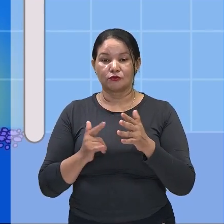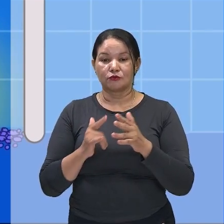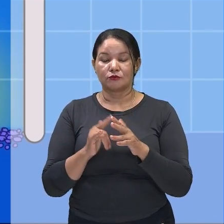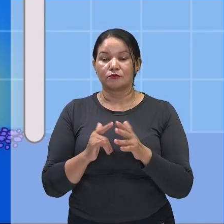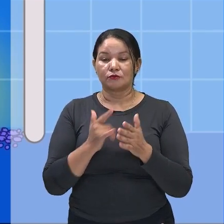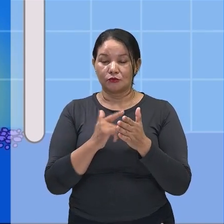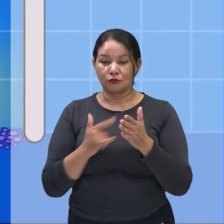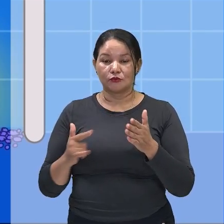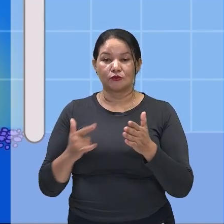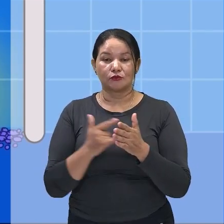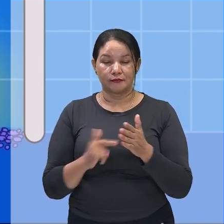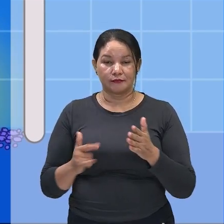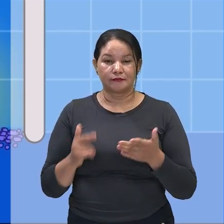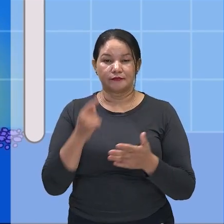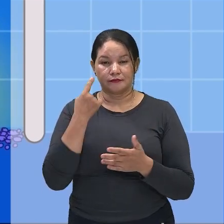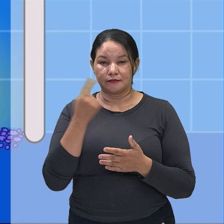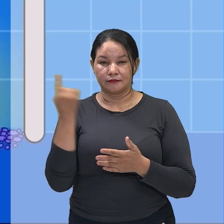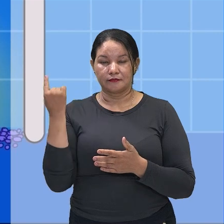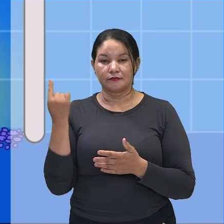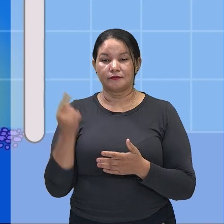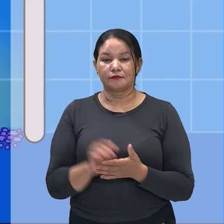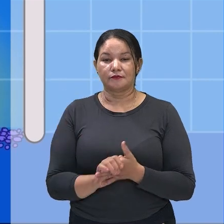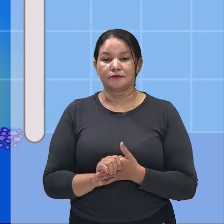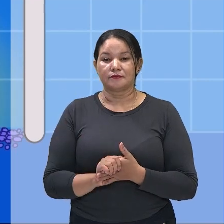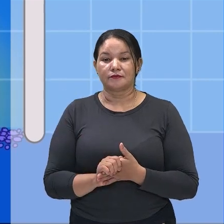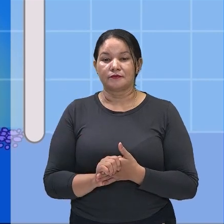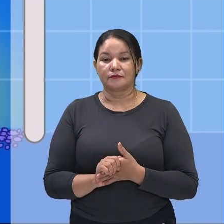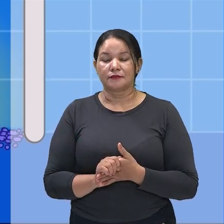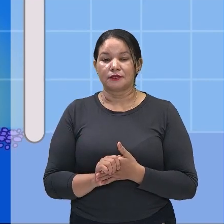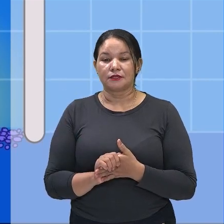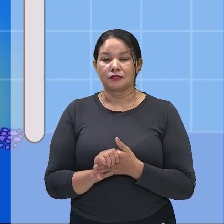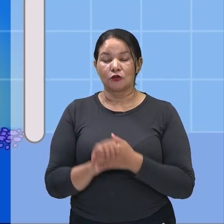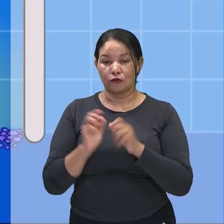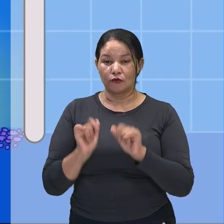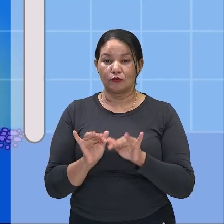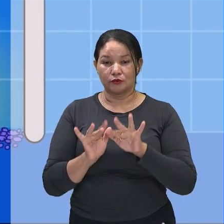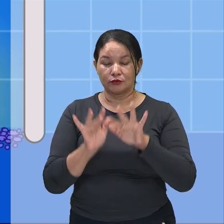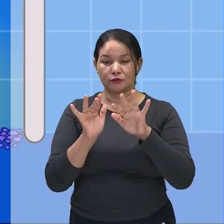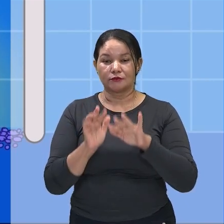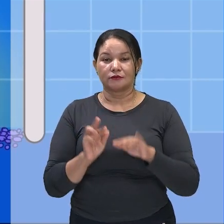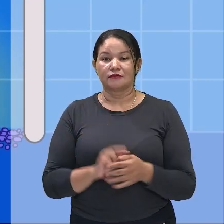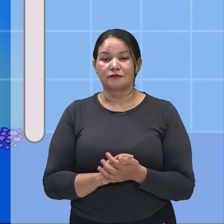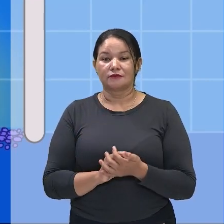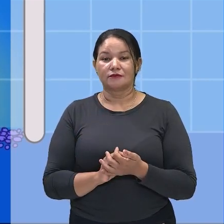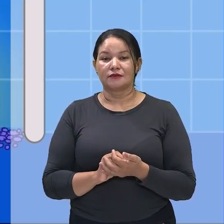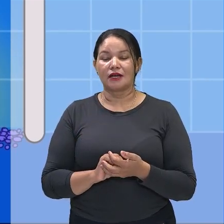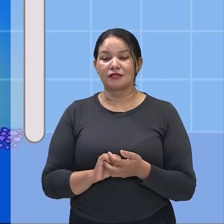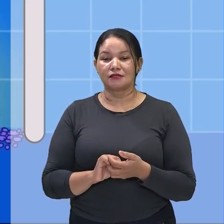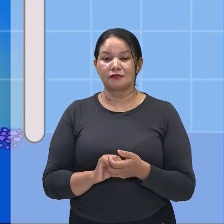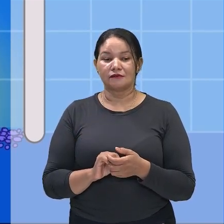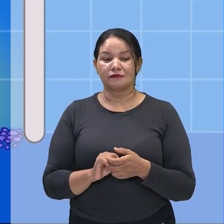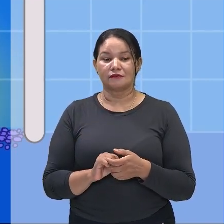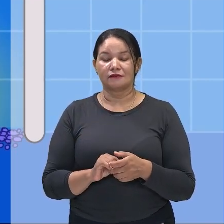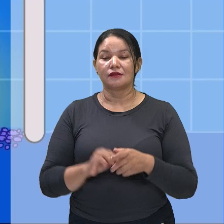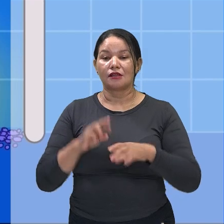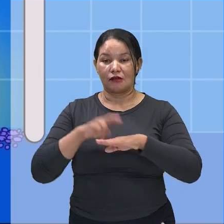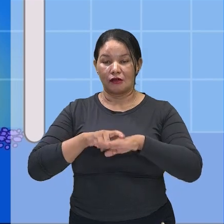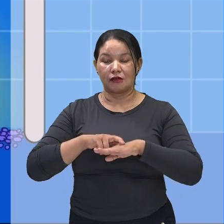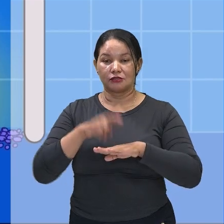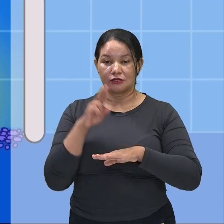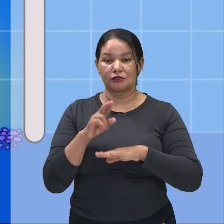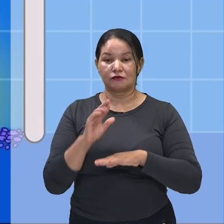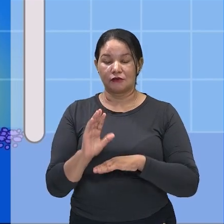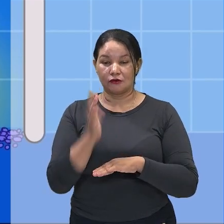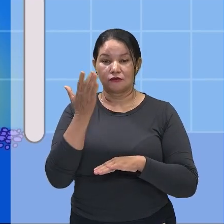eletromagnéticas. Como aí nós vemos, ó, essa radiação, essa irradiação que ocorre, ela vai